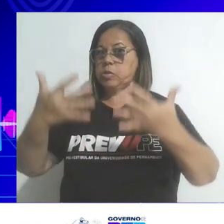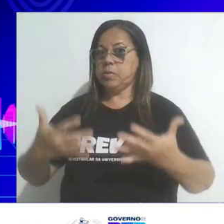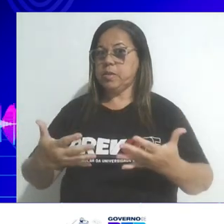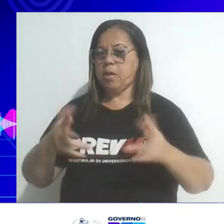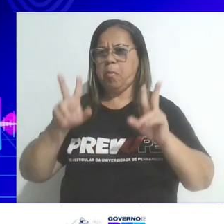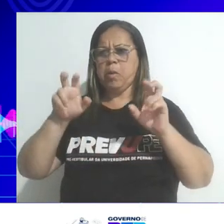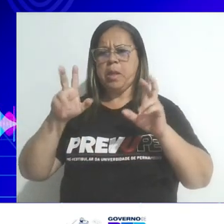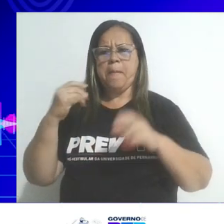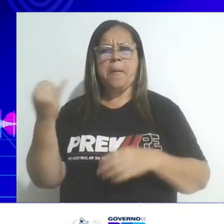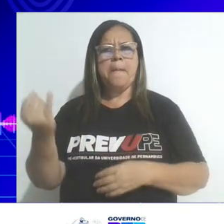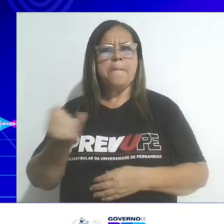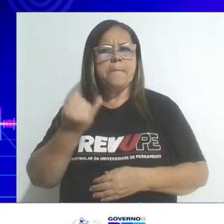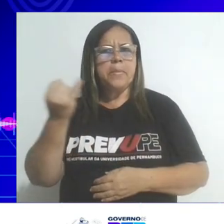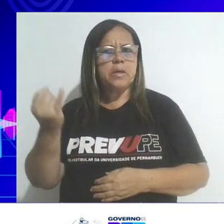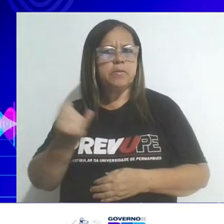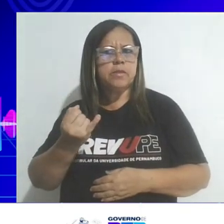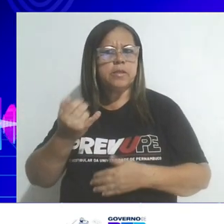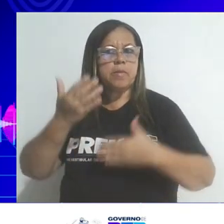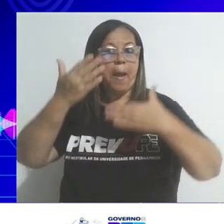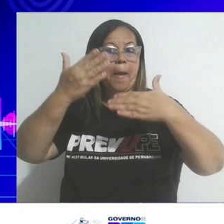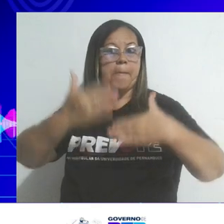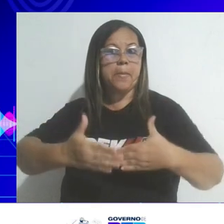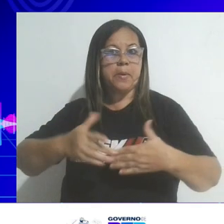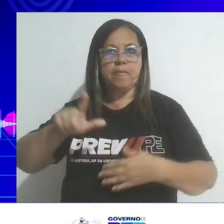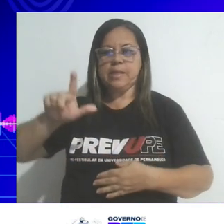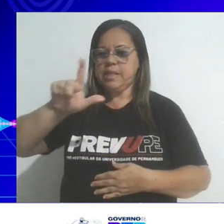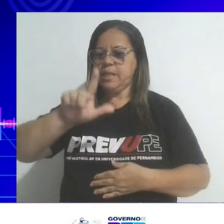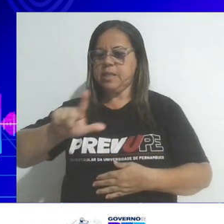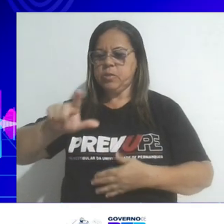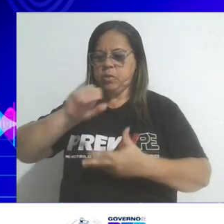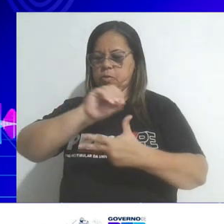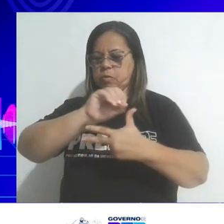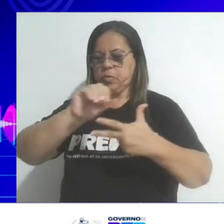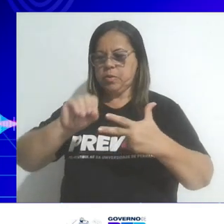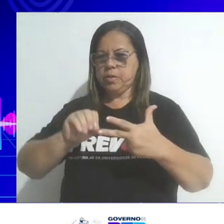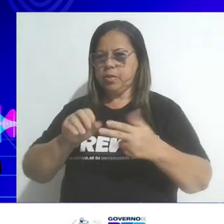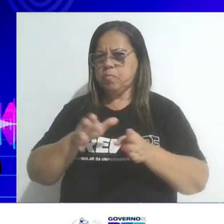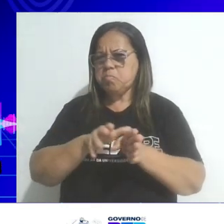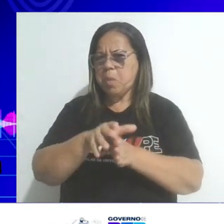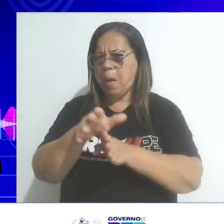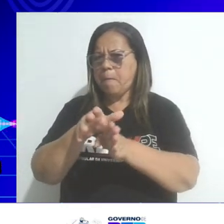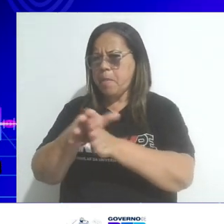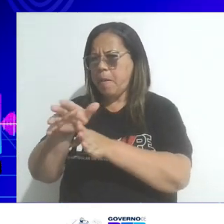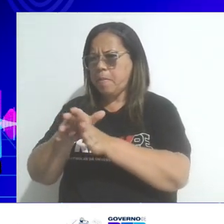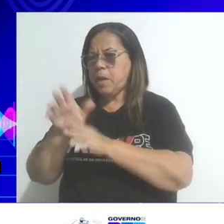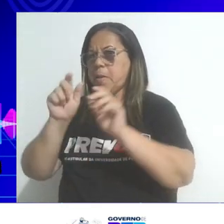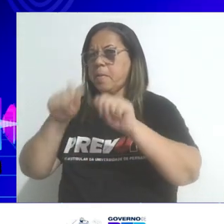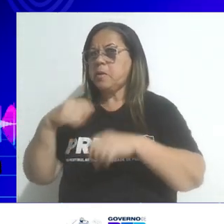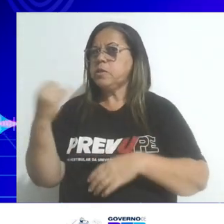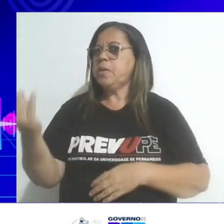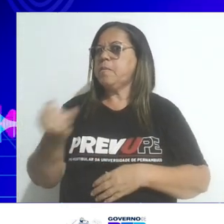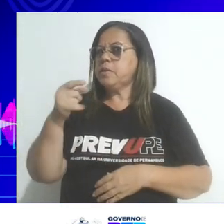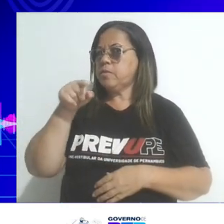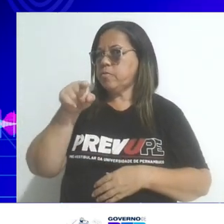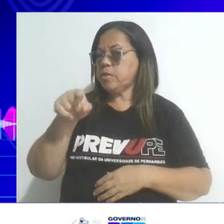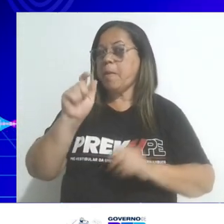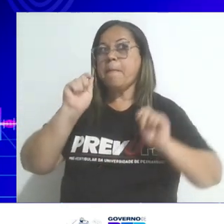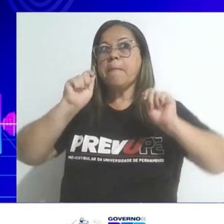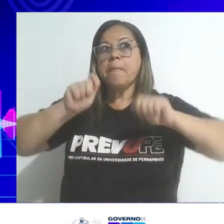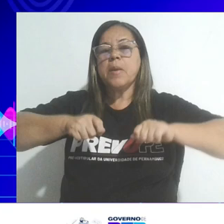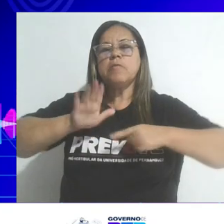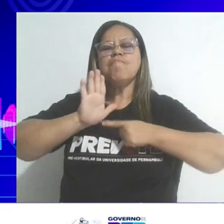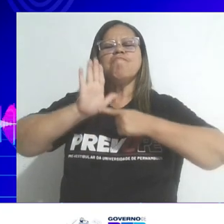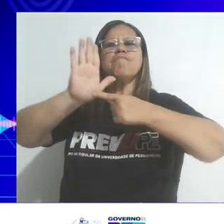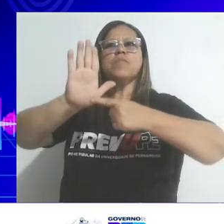um tema de grande importância a prova de literatura no ENEM compartilharei algumas orientações que podem ser extremamente úteis para que você possa se